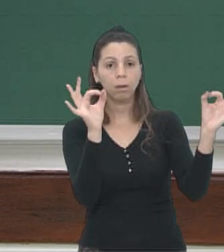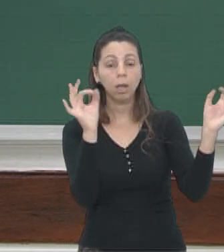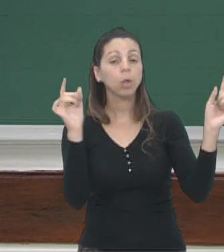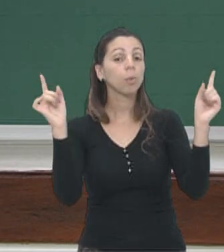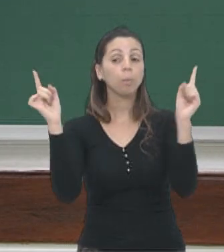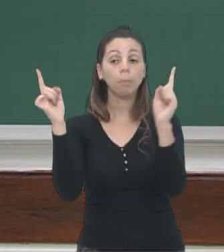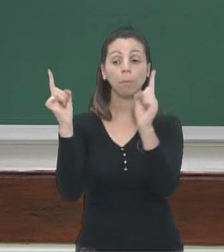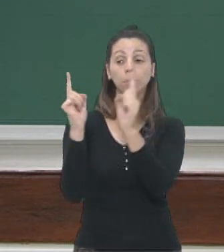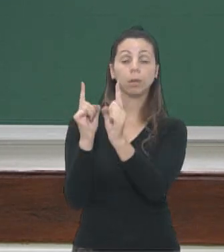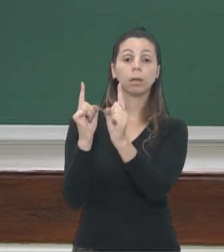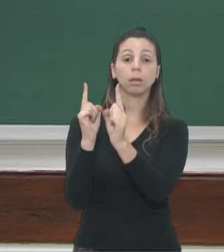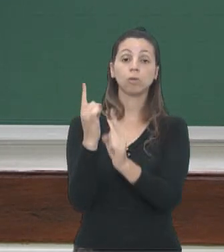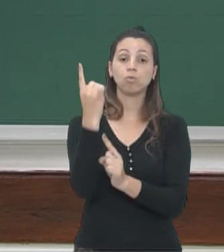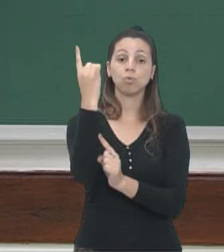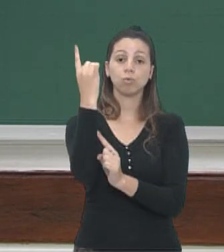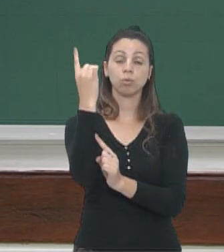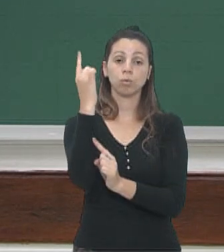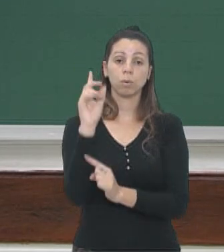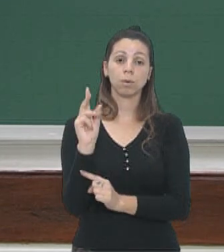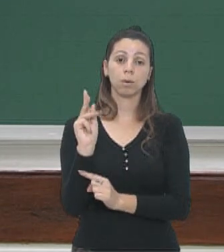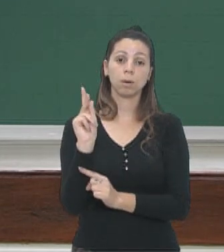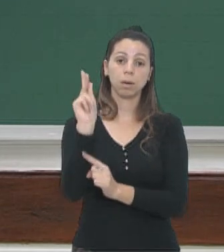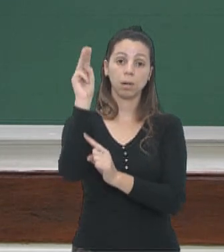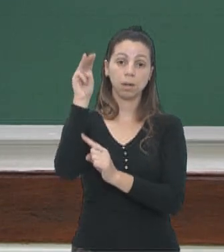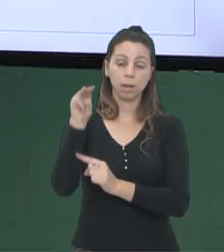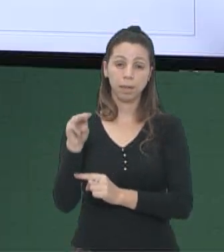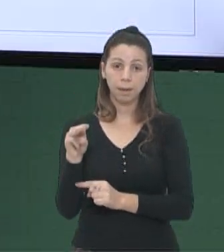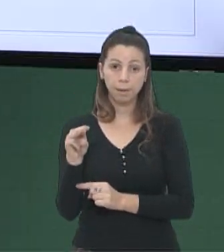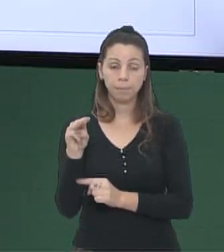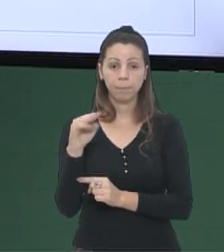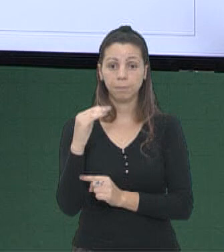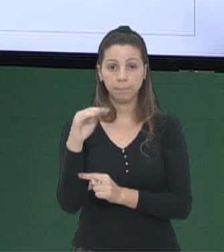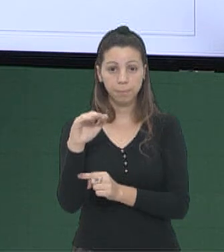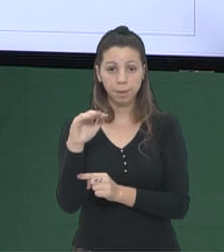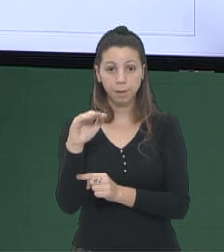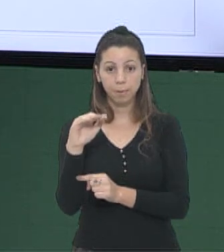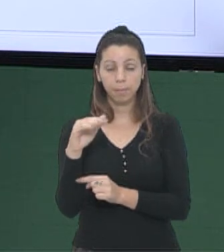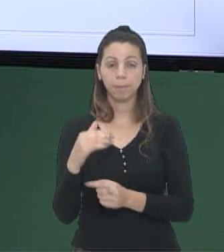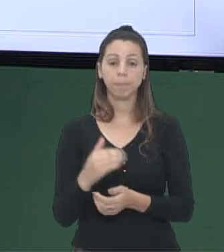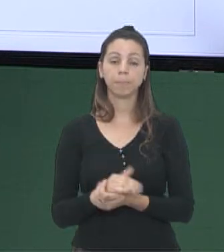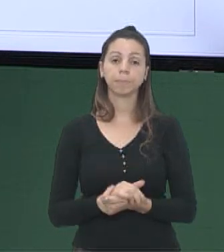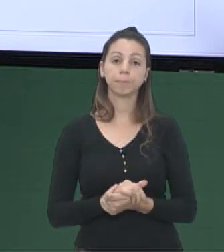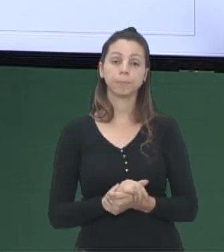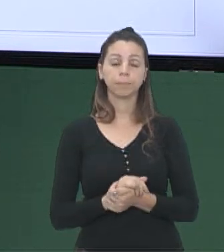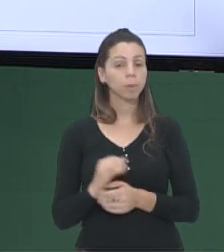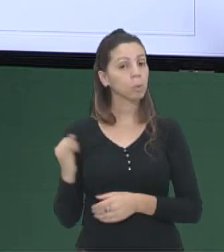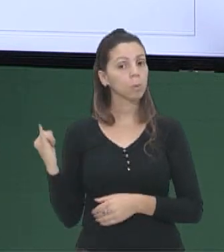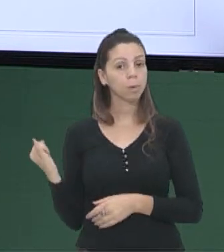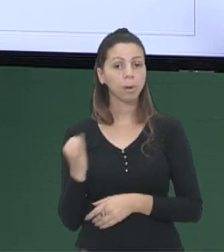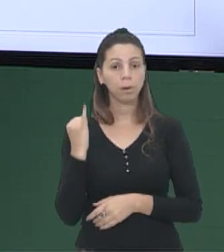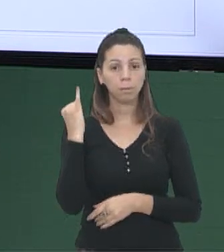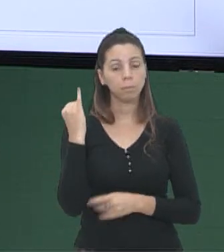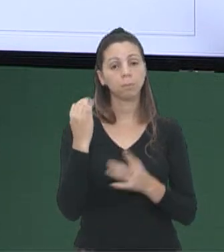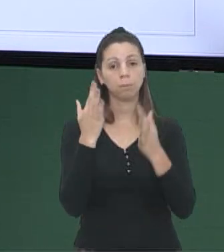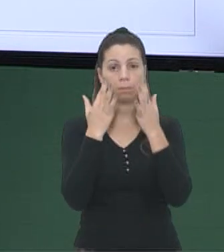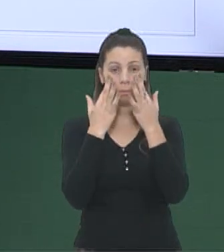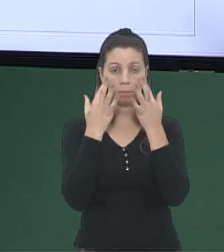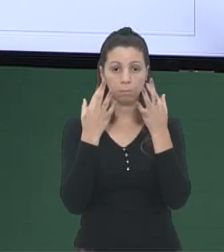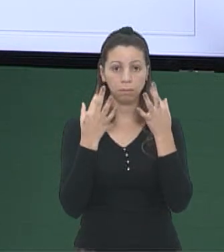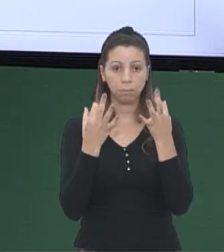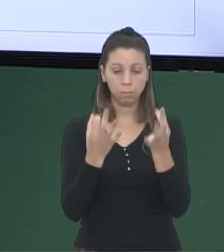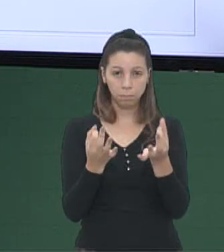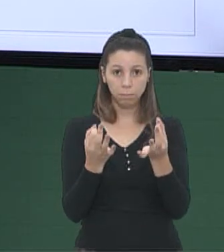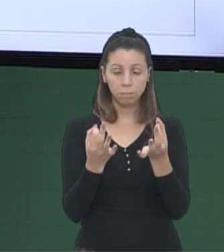a 1,5 km, porque é a metade da distância. Importante, é você olhar com bastante atenção,